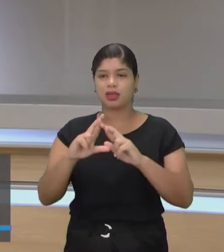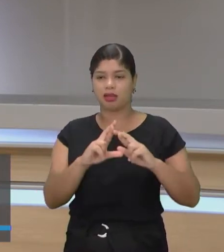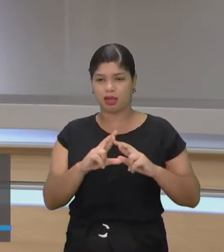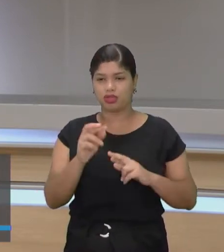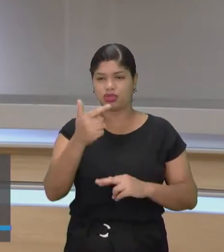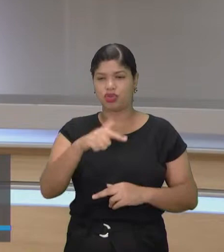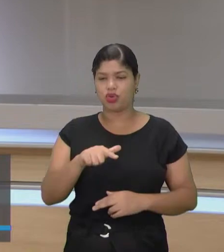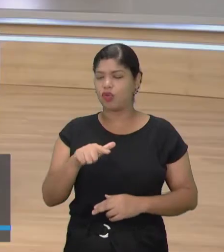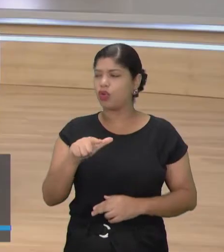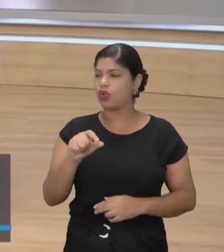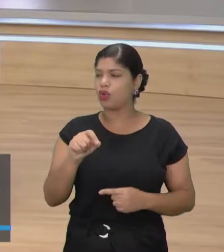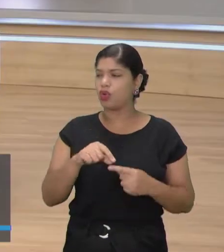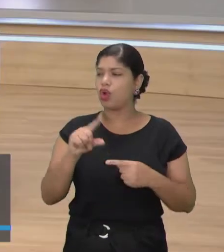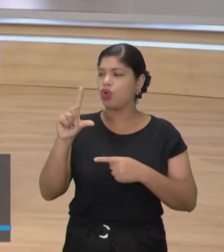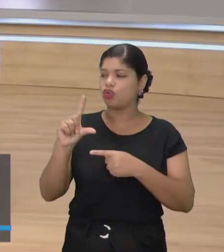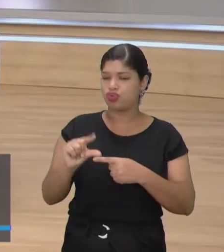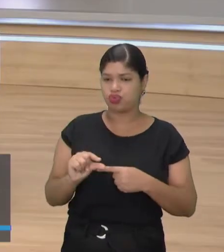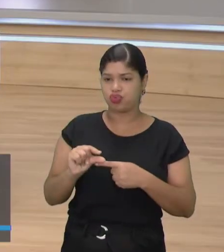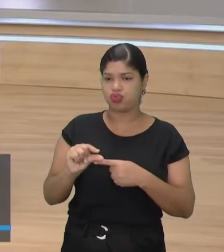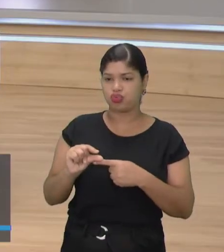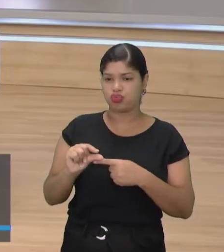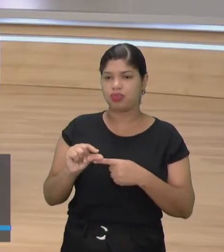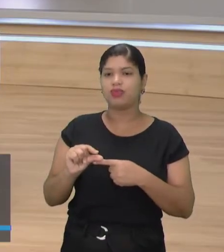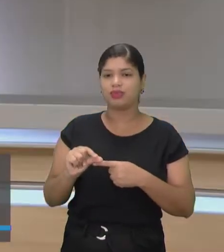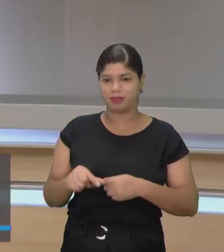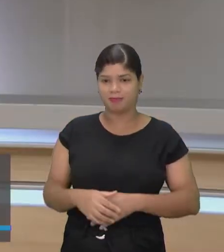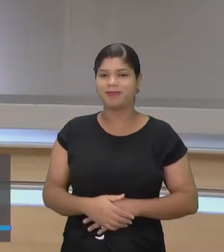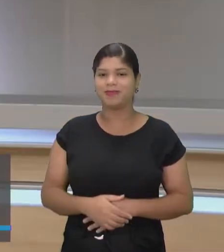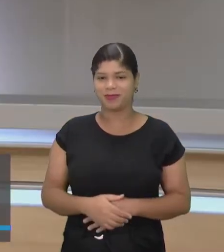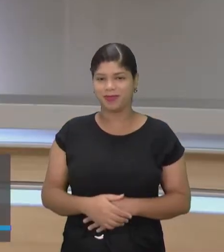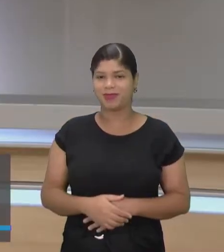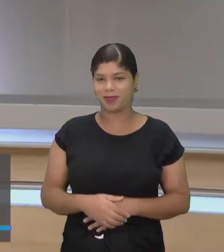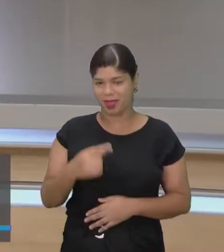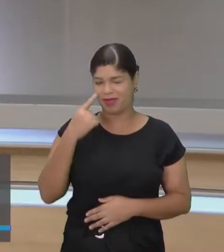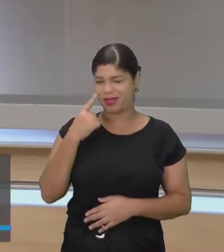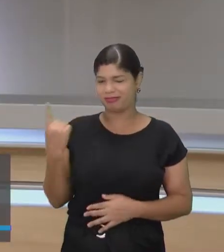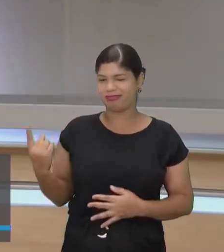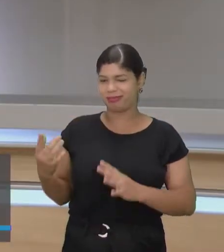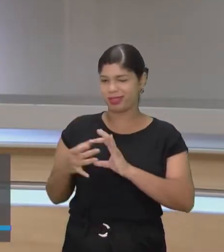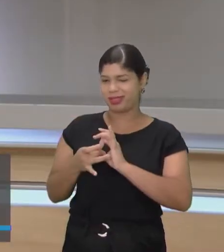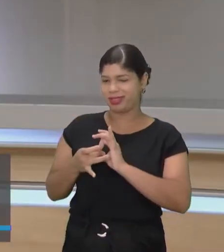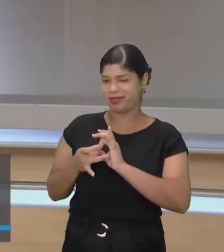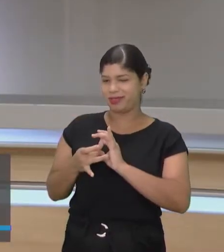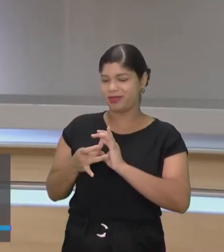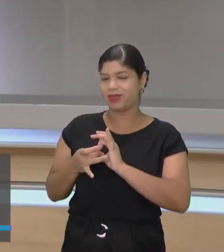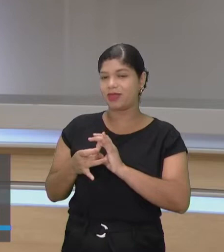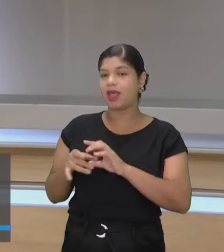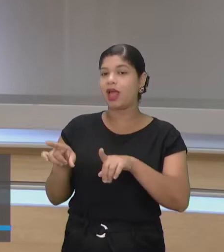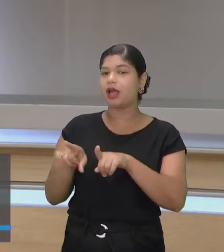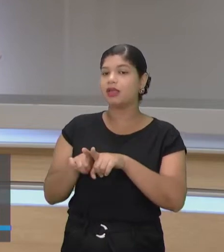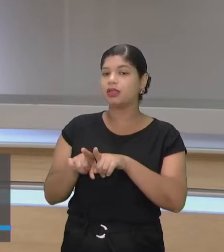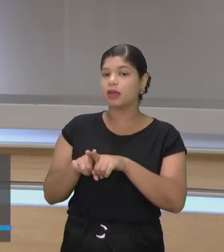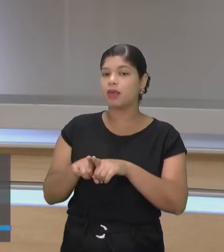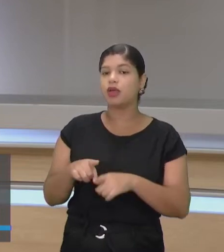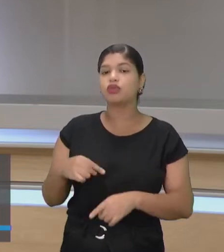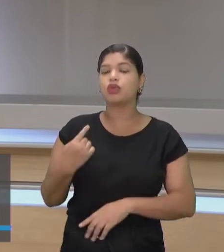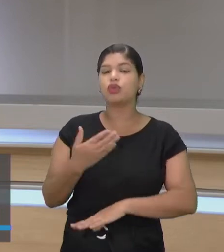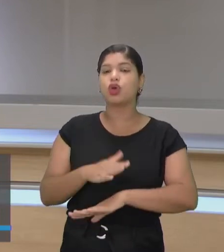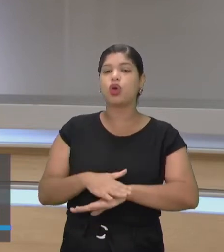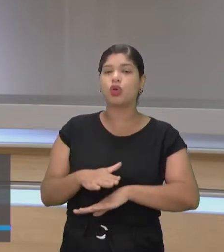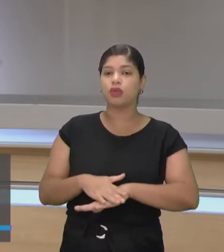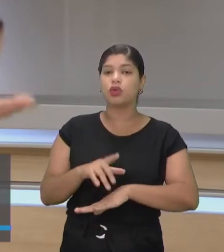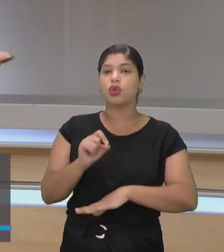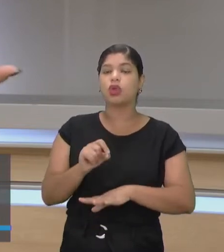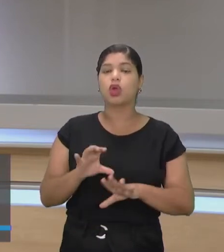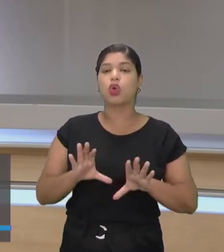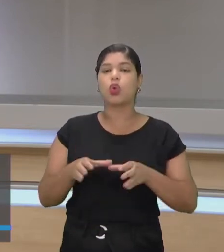e... Redução. Isso. É para vocês verem. E mais que isso, hábitos sustentáveis são algo que a gente sempre faz no